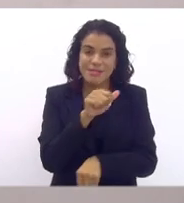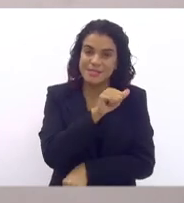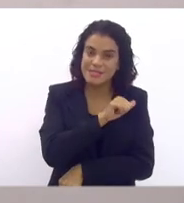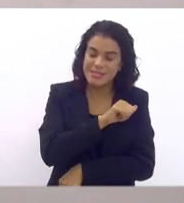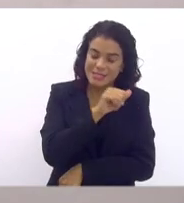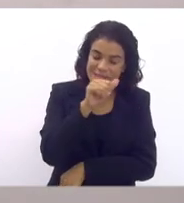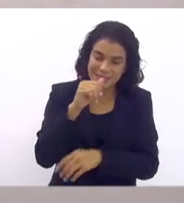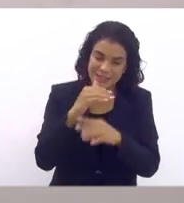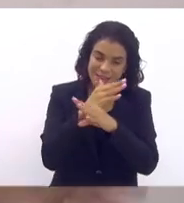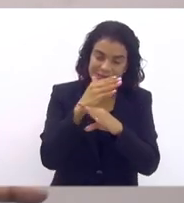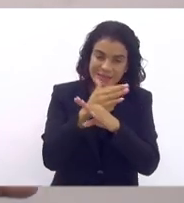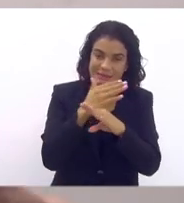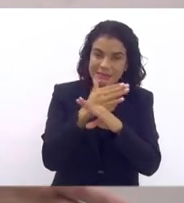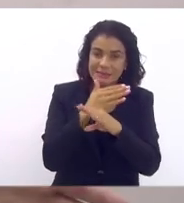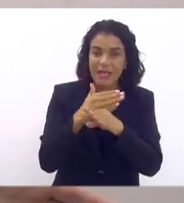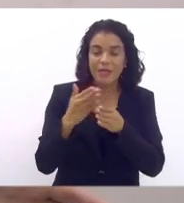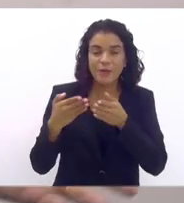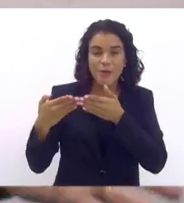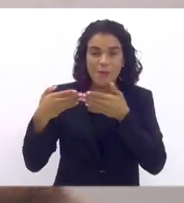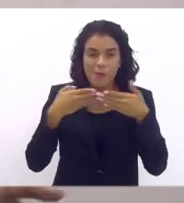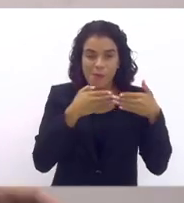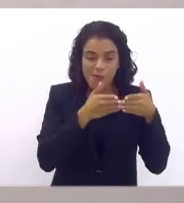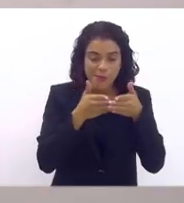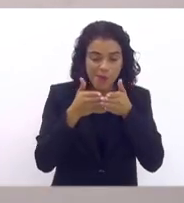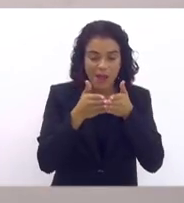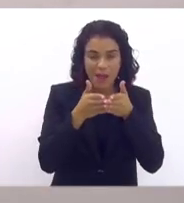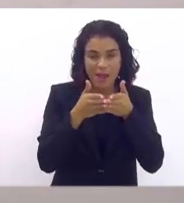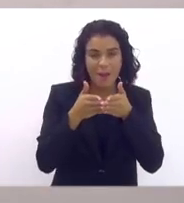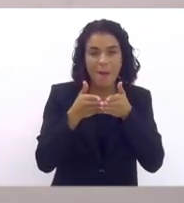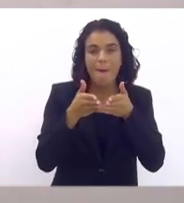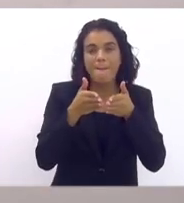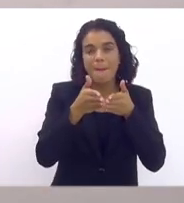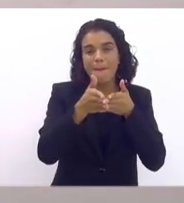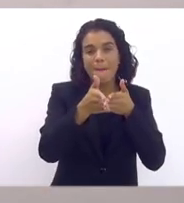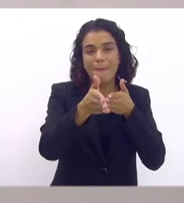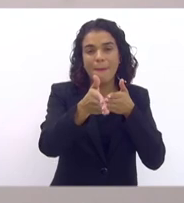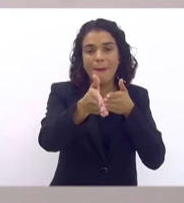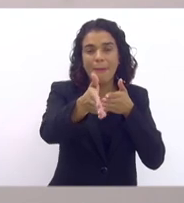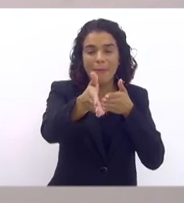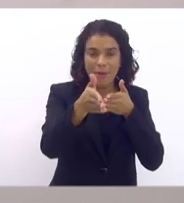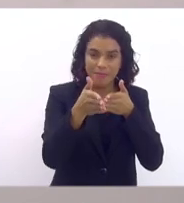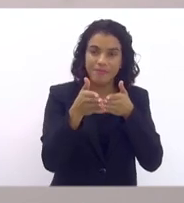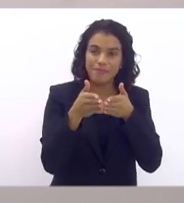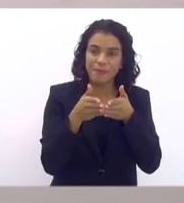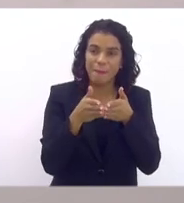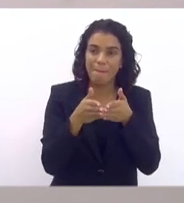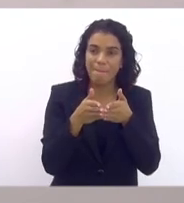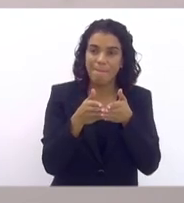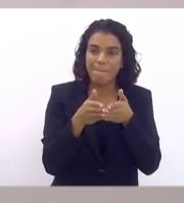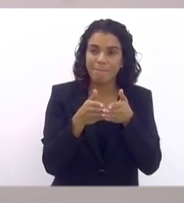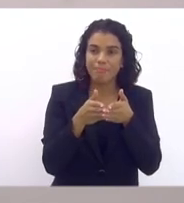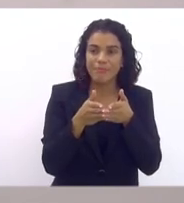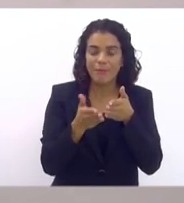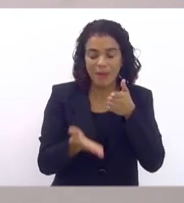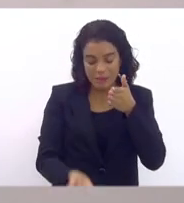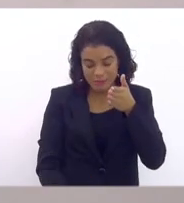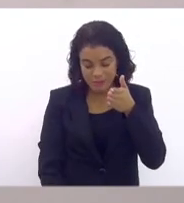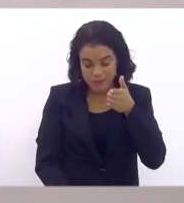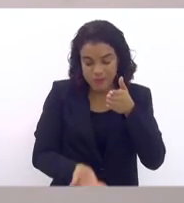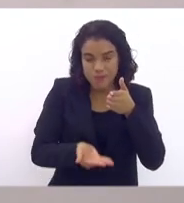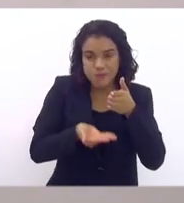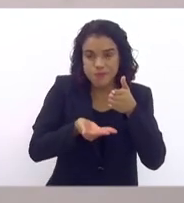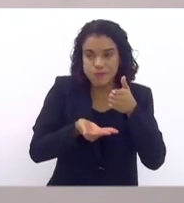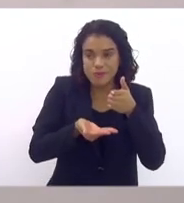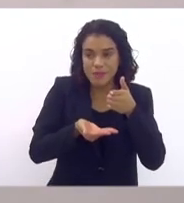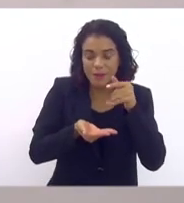Rio R de Janeiro Um porto com a importância que tem o porto do Rio com calado eh tão baixo mas no caso